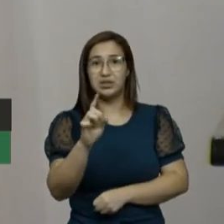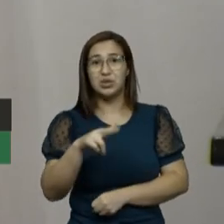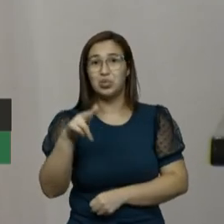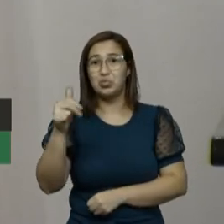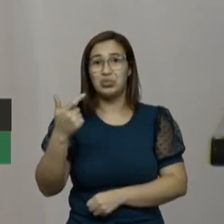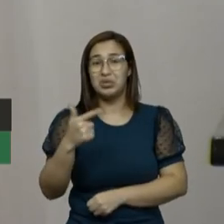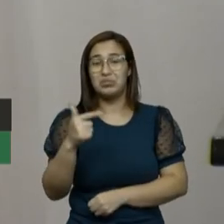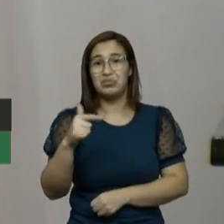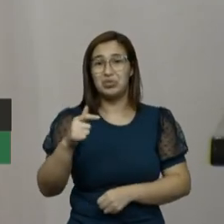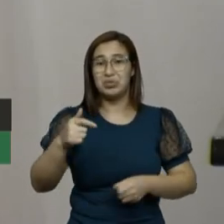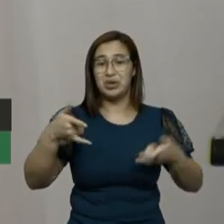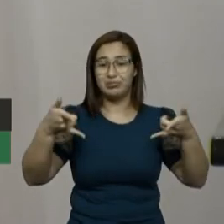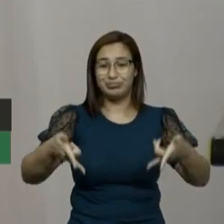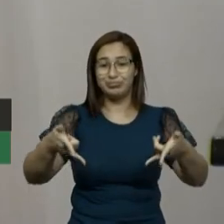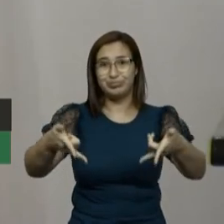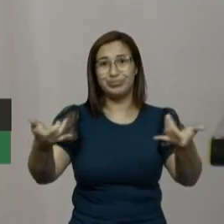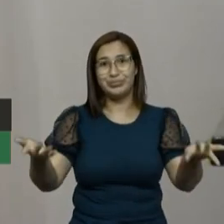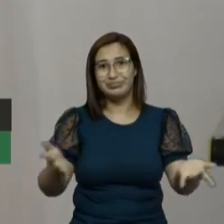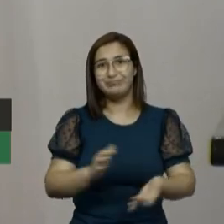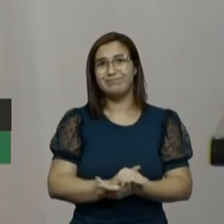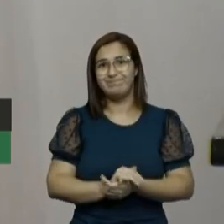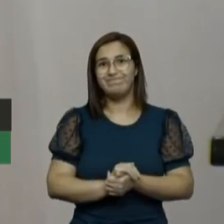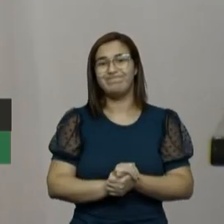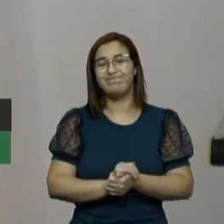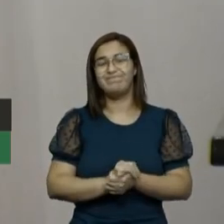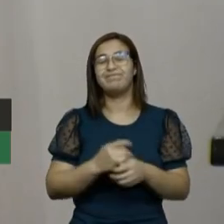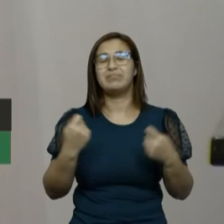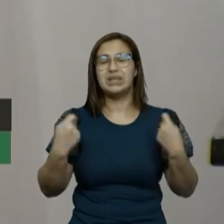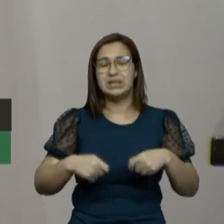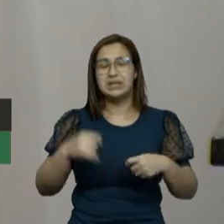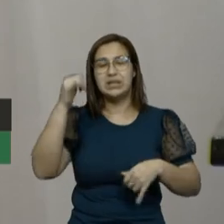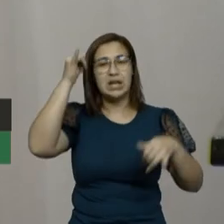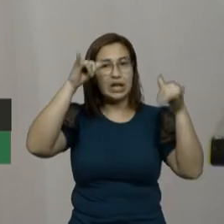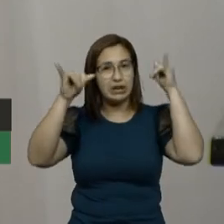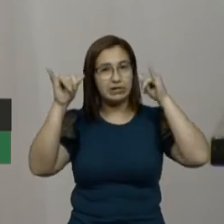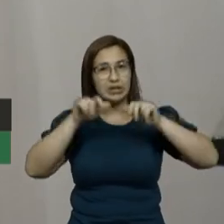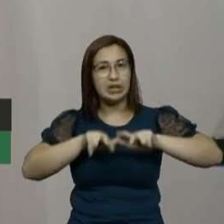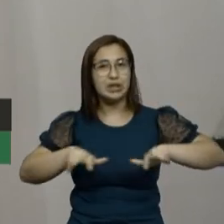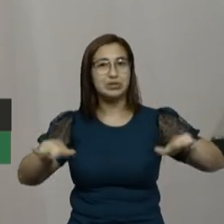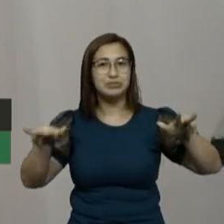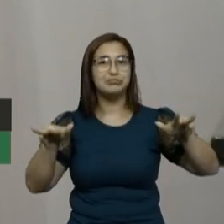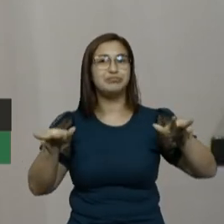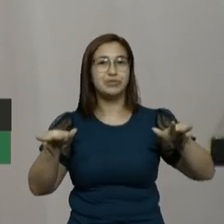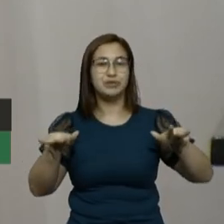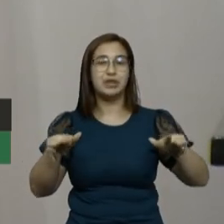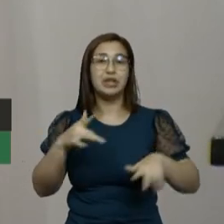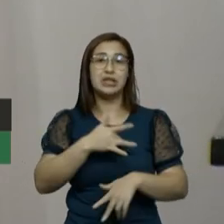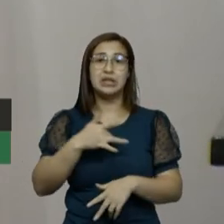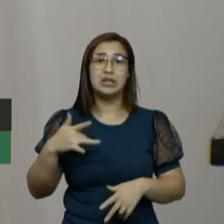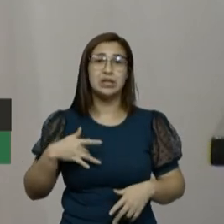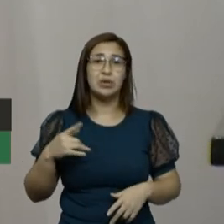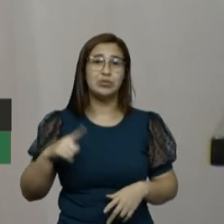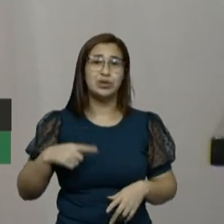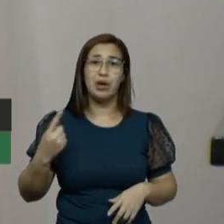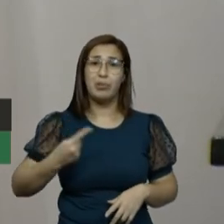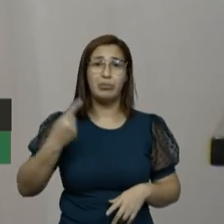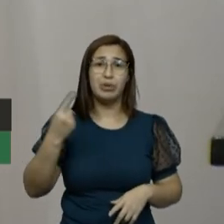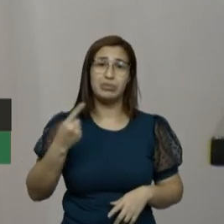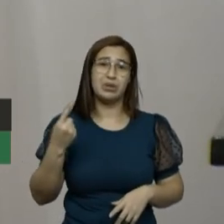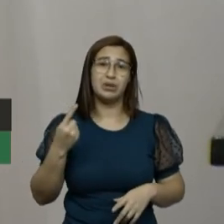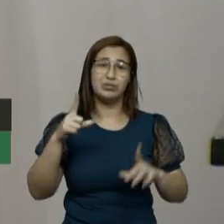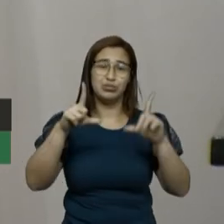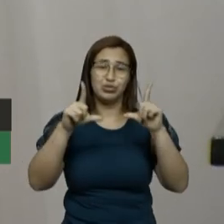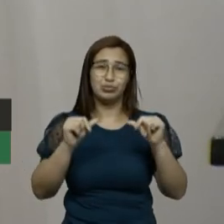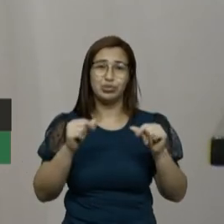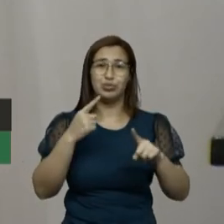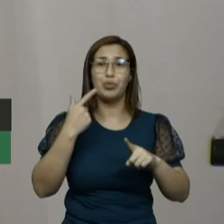Então, precisamos abraçar essa causa, que através da prevenção, sim, diminuirmos saúde primária, Isso é saúde primária. Diminuirmos aí os riscos